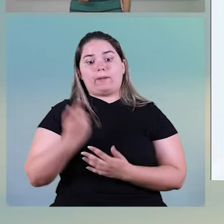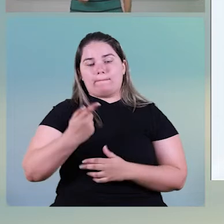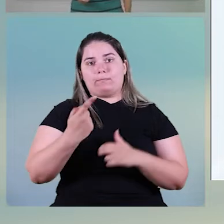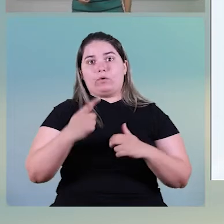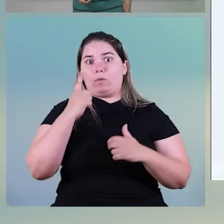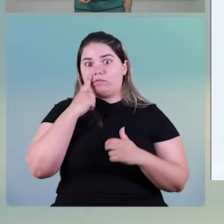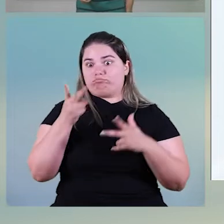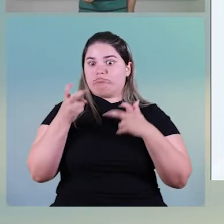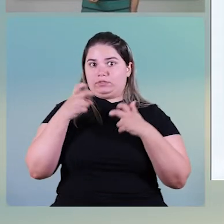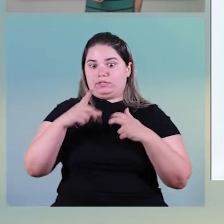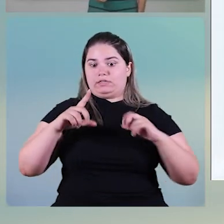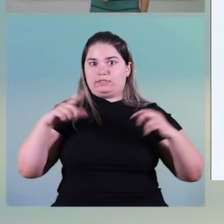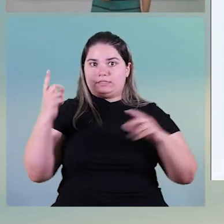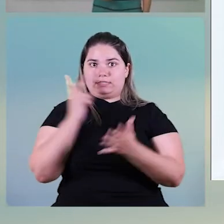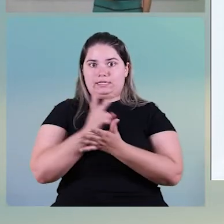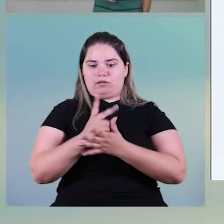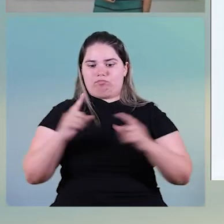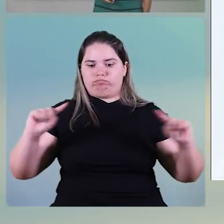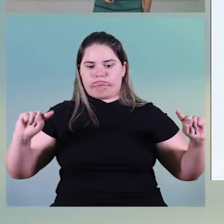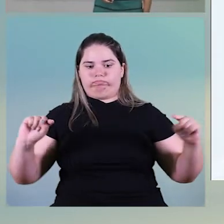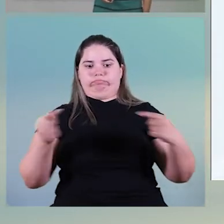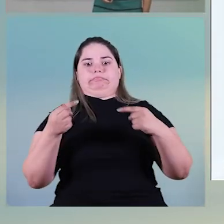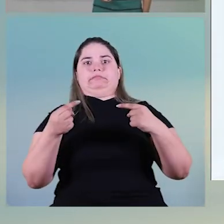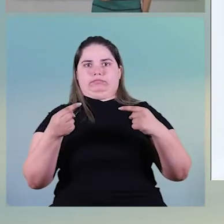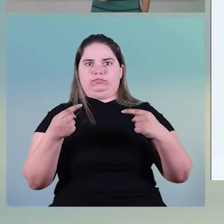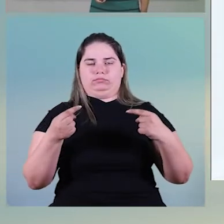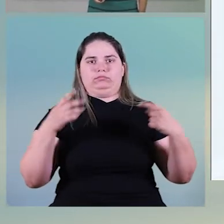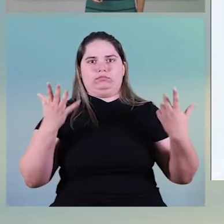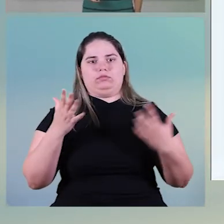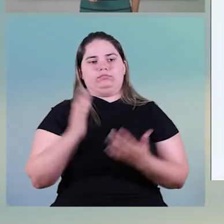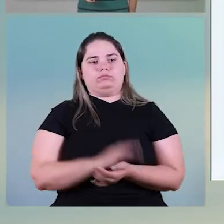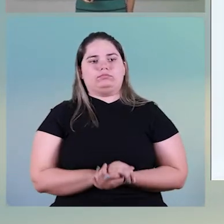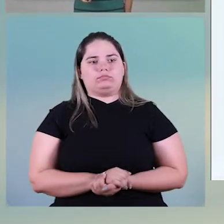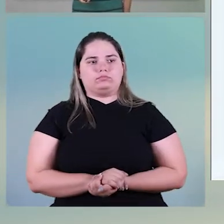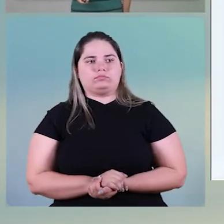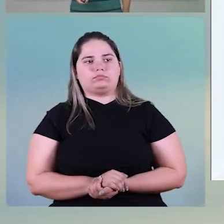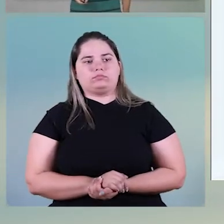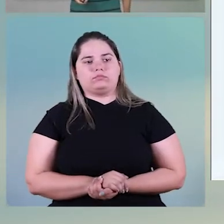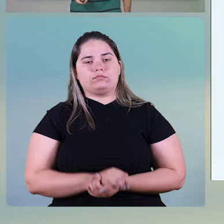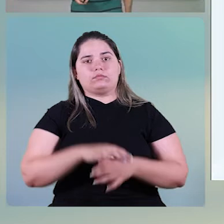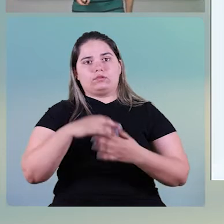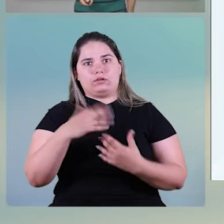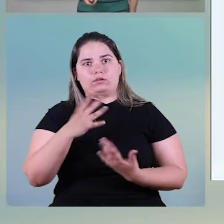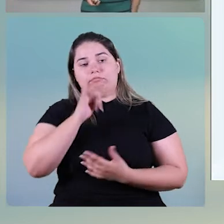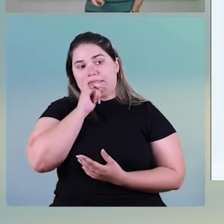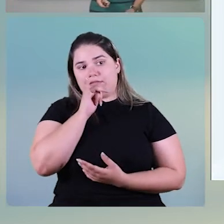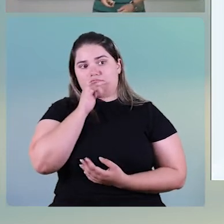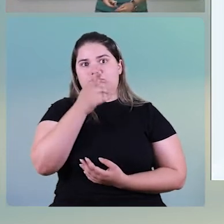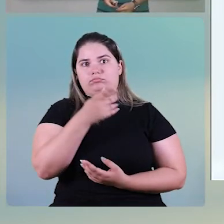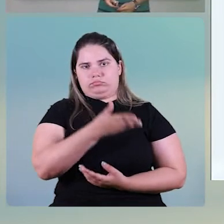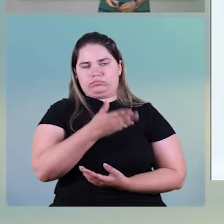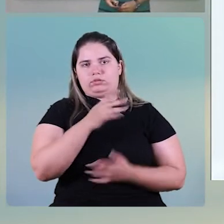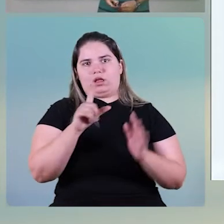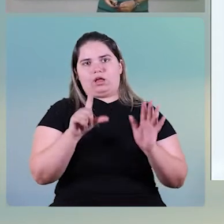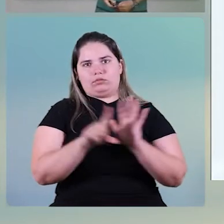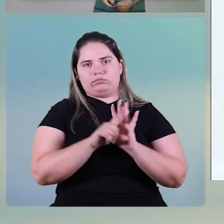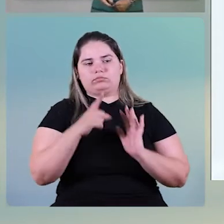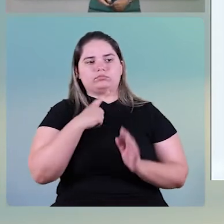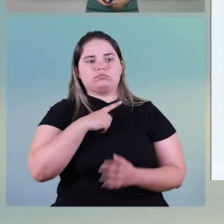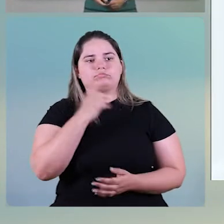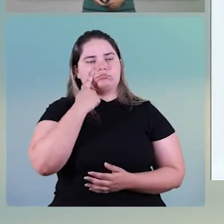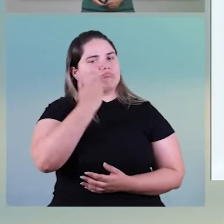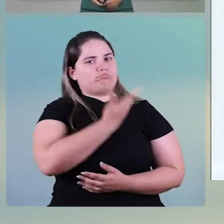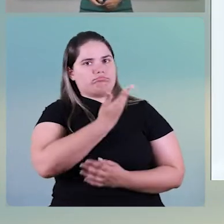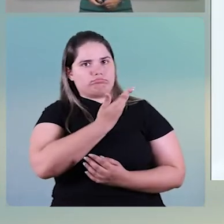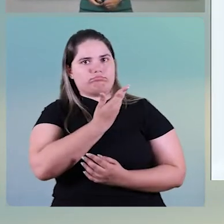reação nunca poderão se anular. Como exemplo da terceira lei de Newton, né, nós trazemos esse vídeo onde